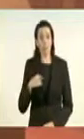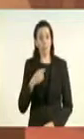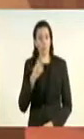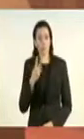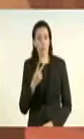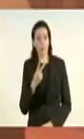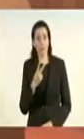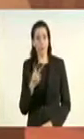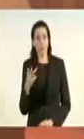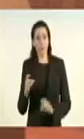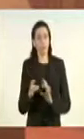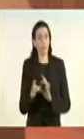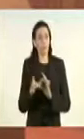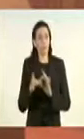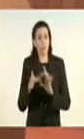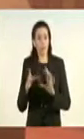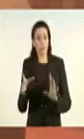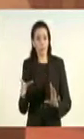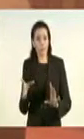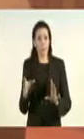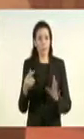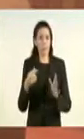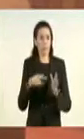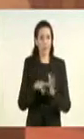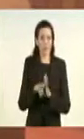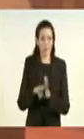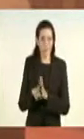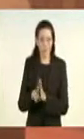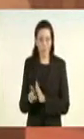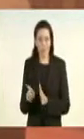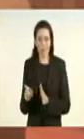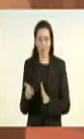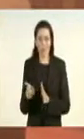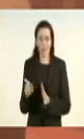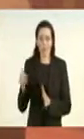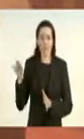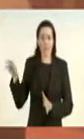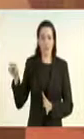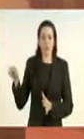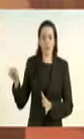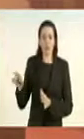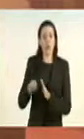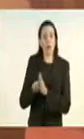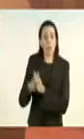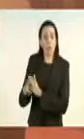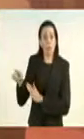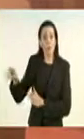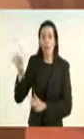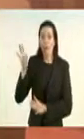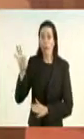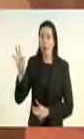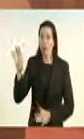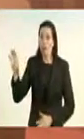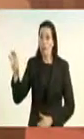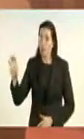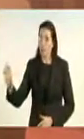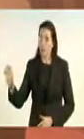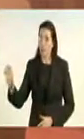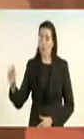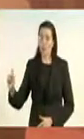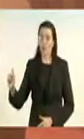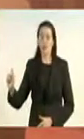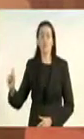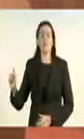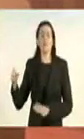o precedente da consulta que será respondida pelo Tribunal de Contas do Estado, para que sirva de base para os outros órgãos acerca